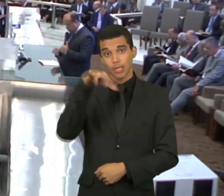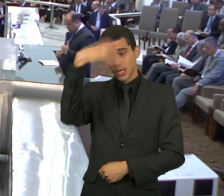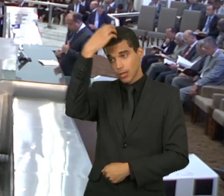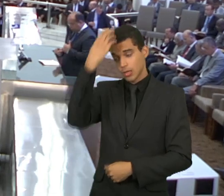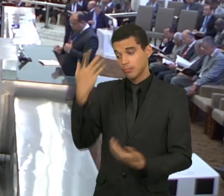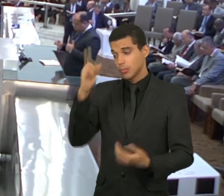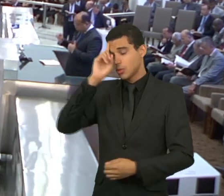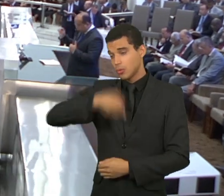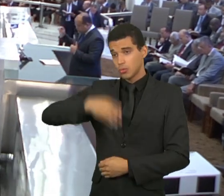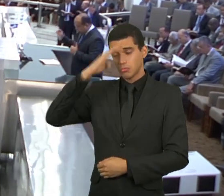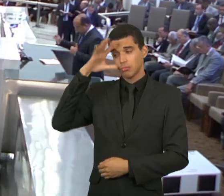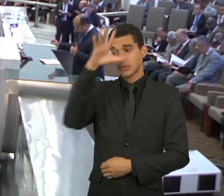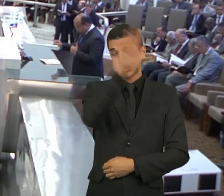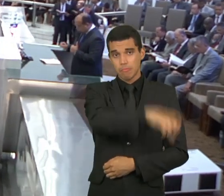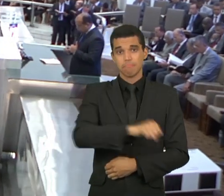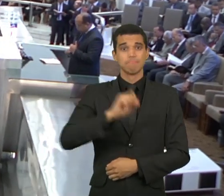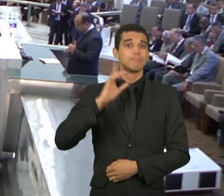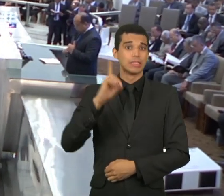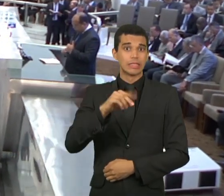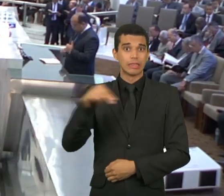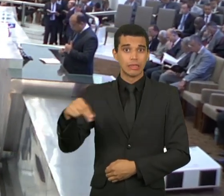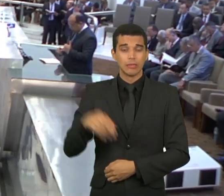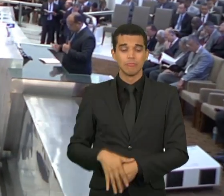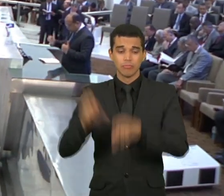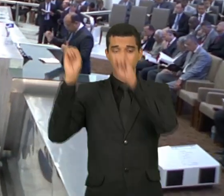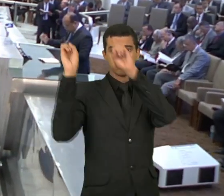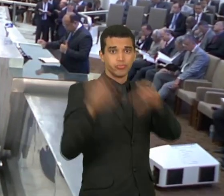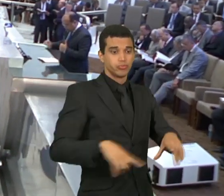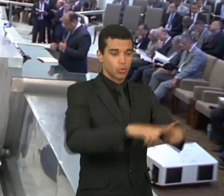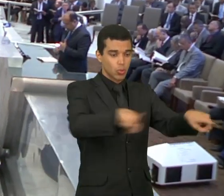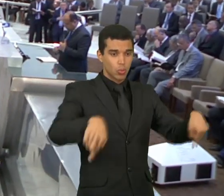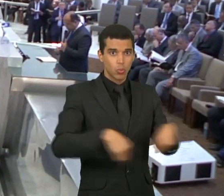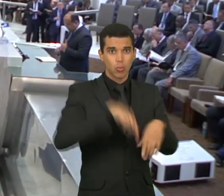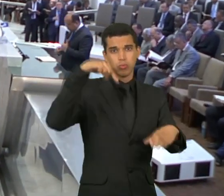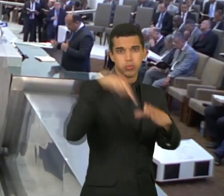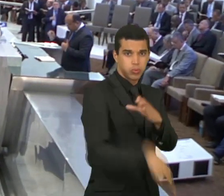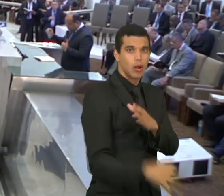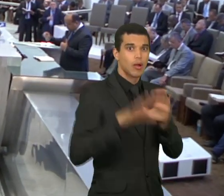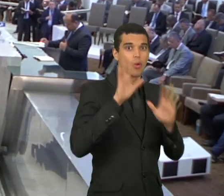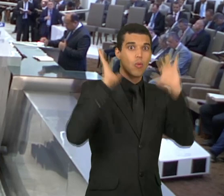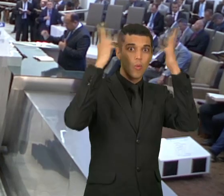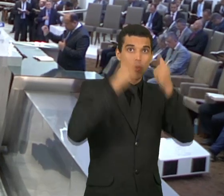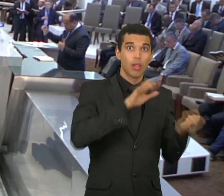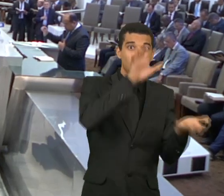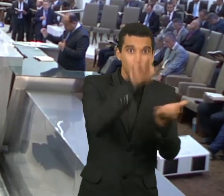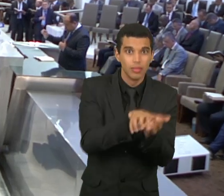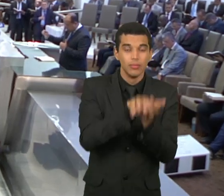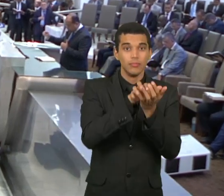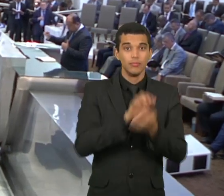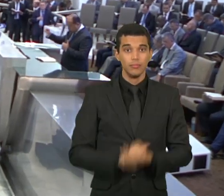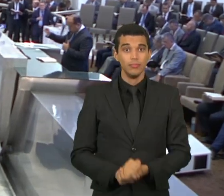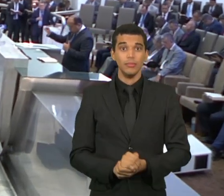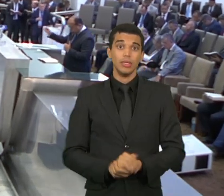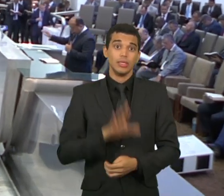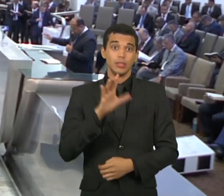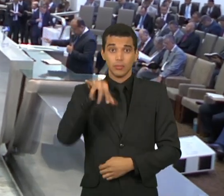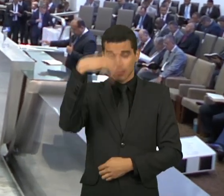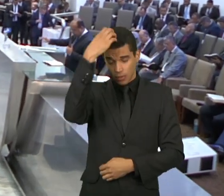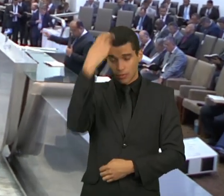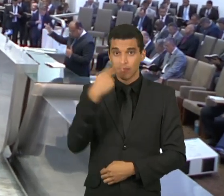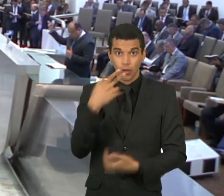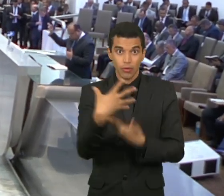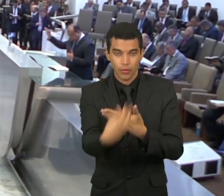trouxesse Daniel, o lançaram na cova dos leões. E falando o rei disse a Daniel: o teu Deus, vamos ler juntos, um, dois,